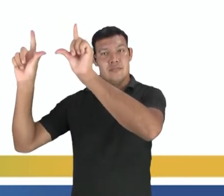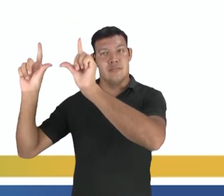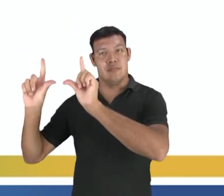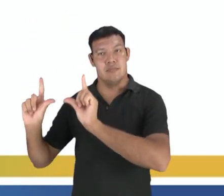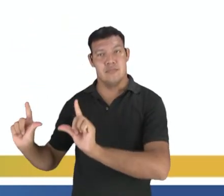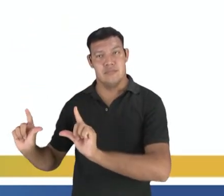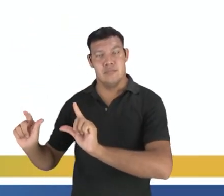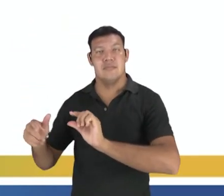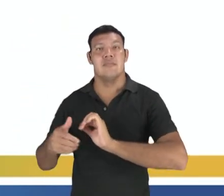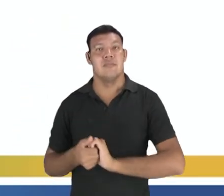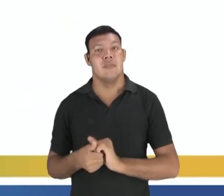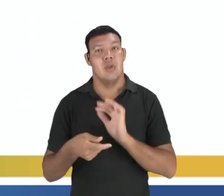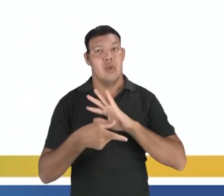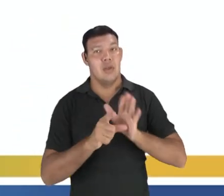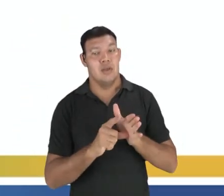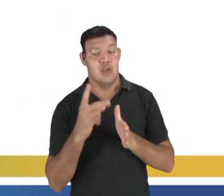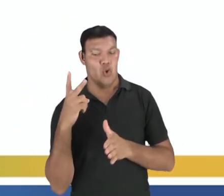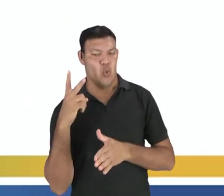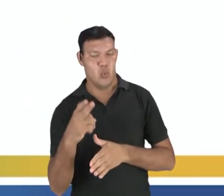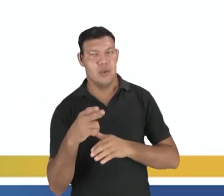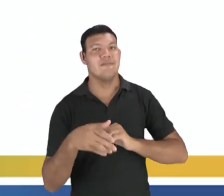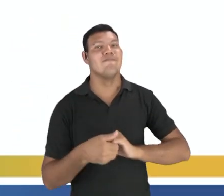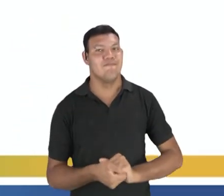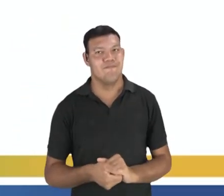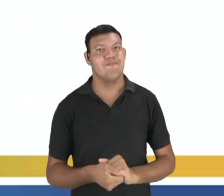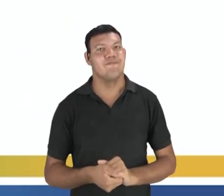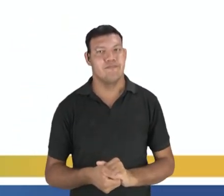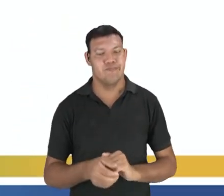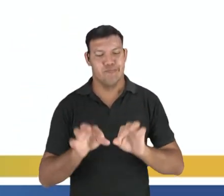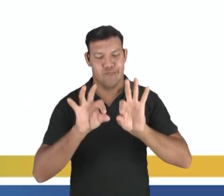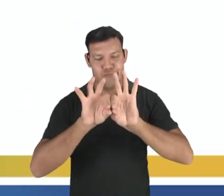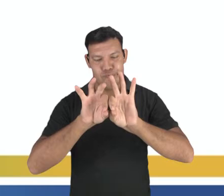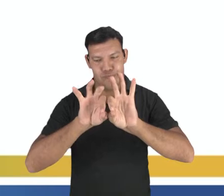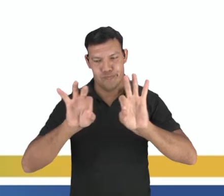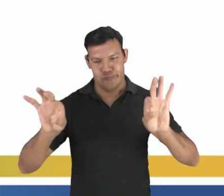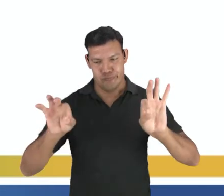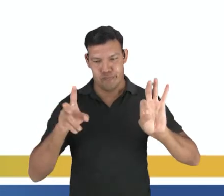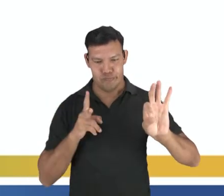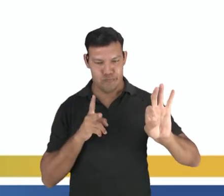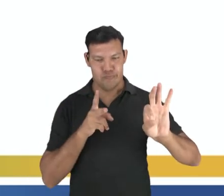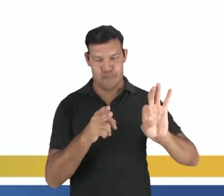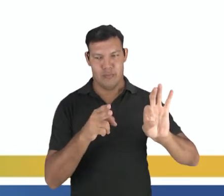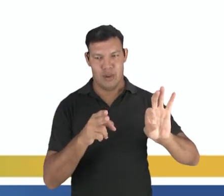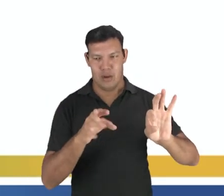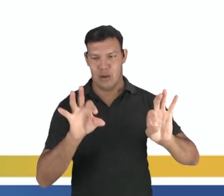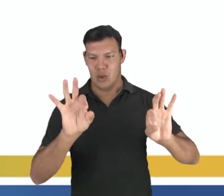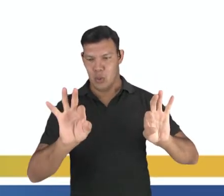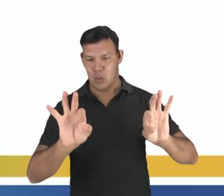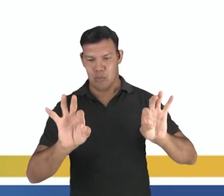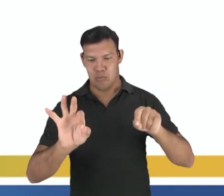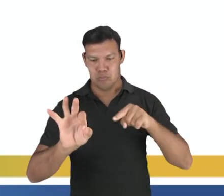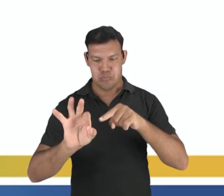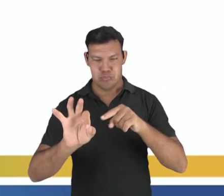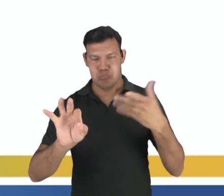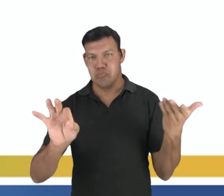do corte, como é que fica, porque é cortada essa comunicação e por isso ele não vai conseguir completar o seu